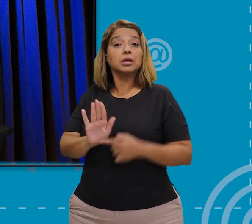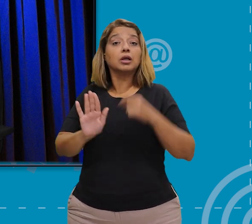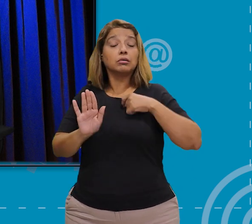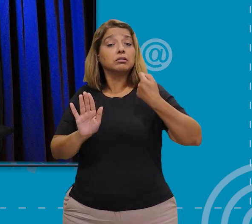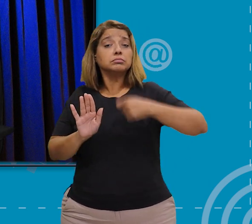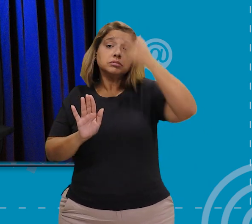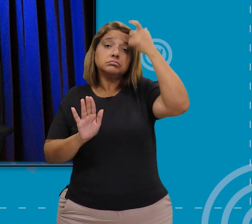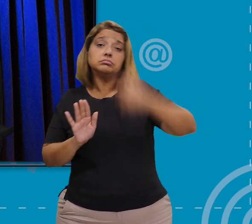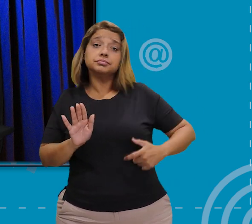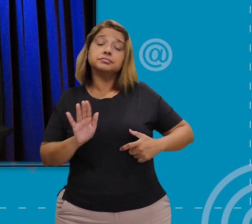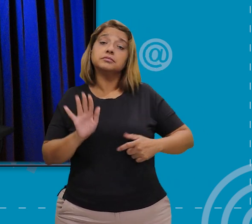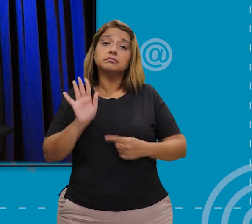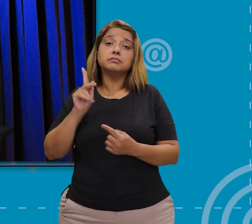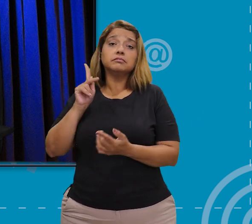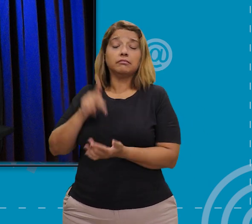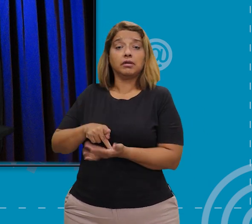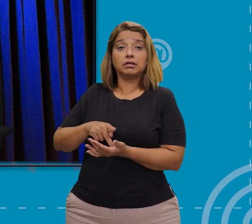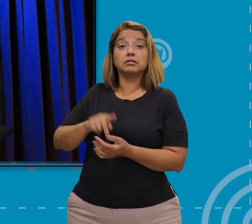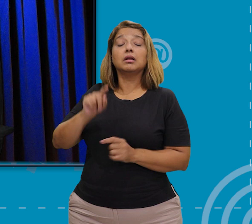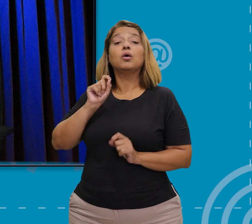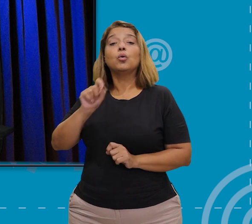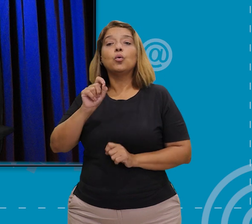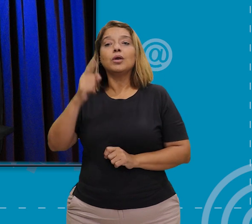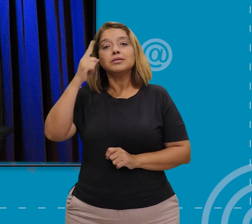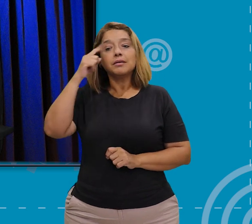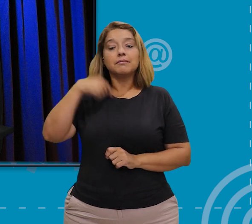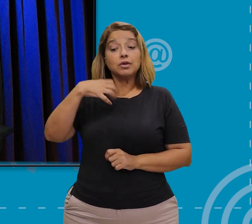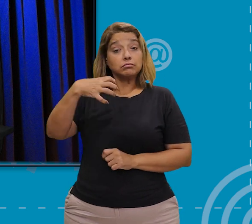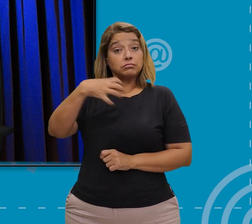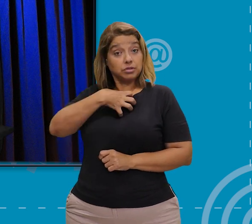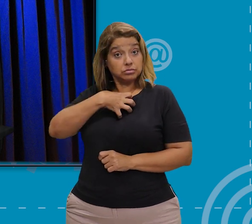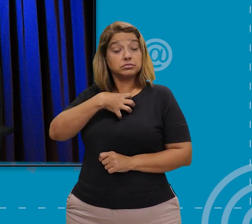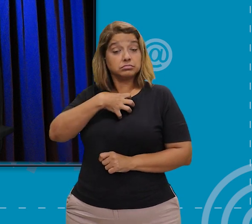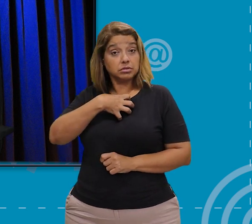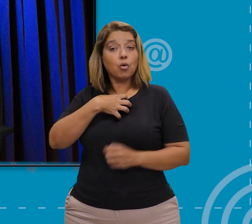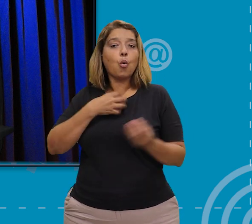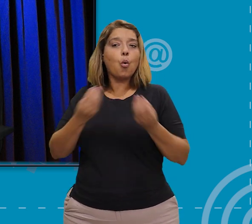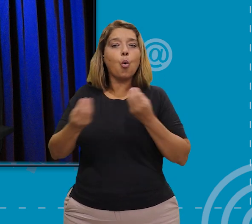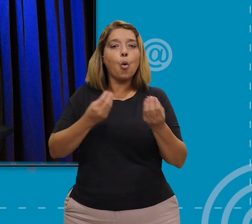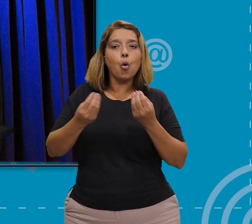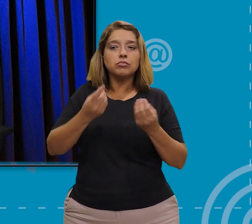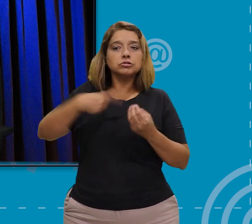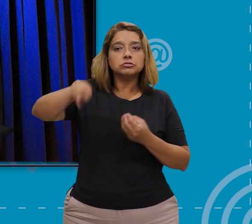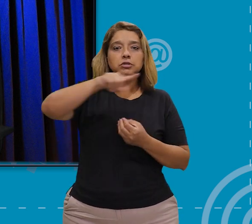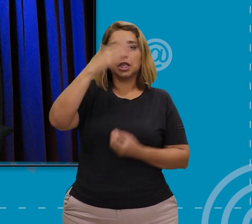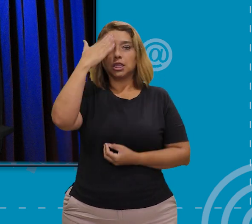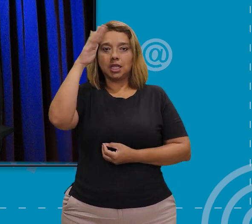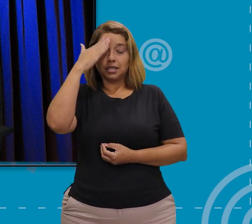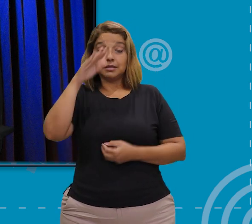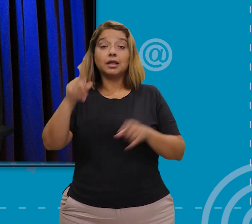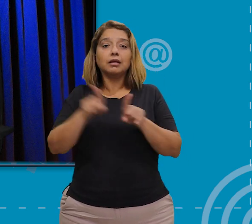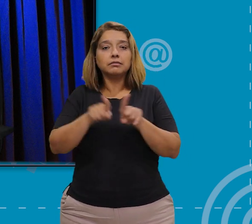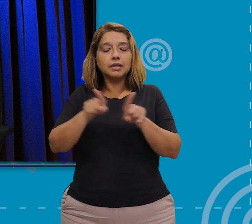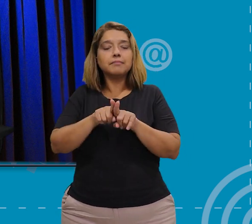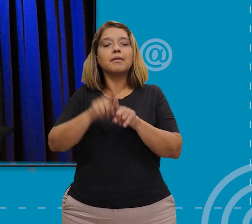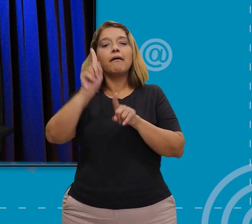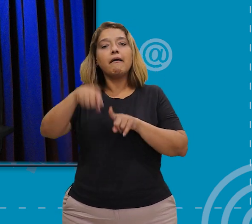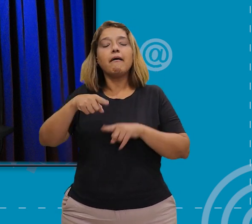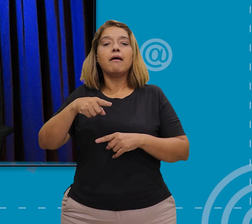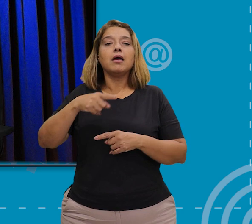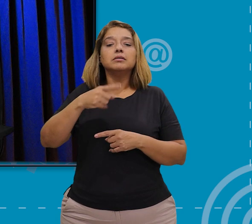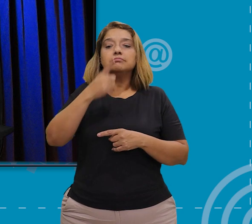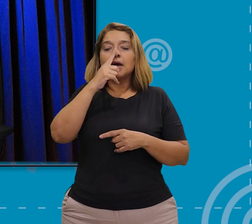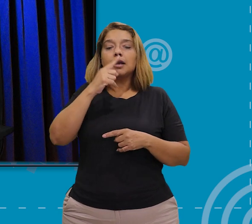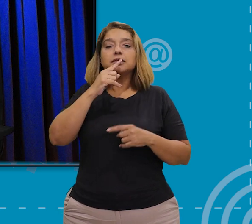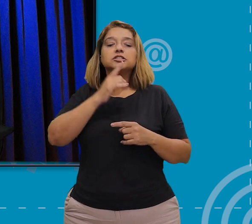autenticidade. O que seria isso? Trazer um pouquinho do meu sentimento, da minha necessidade, né? E a compaixão. Então, a CNV é mais ou menos isso.